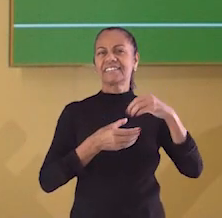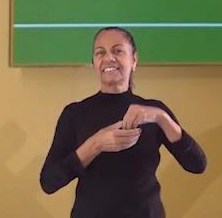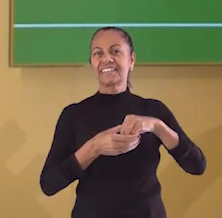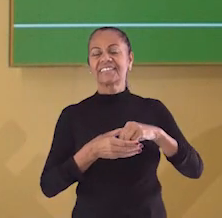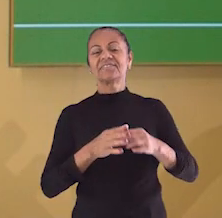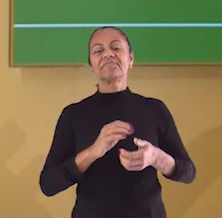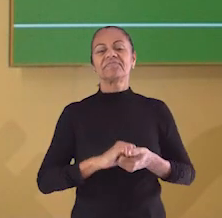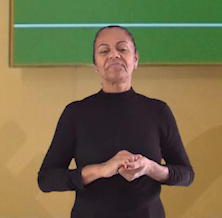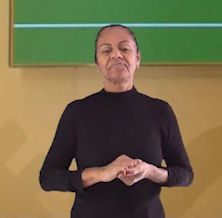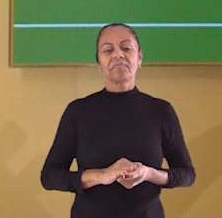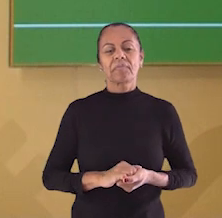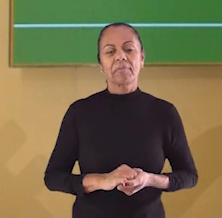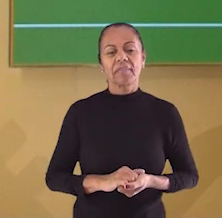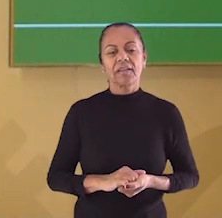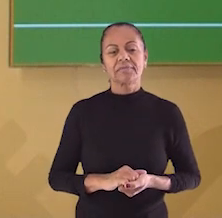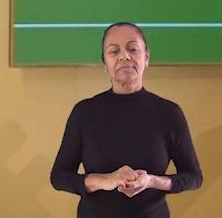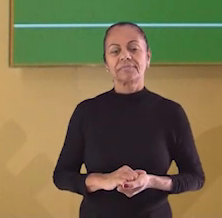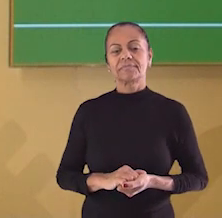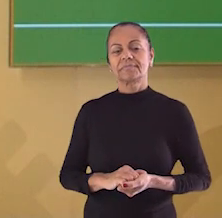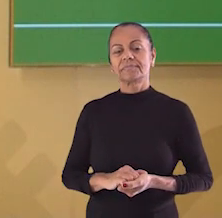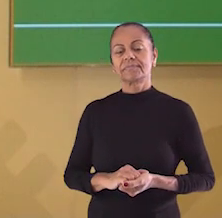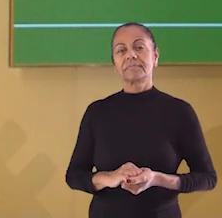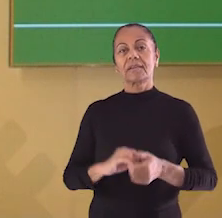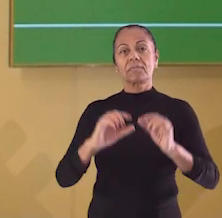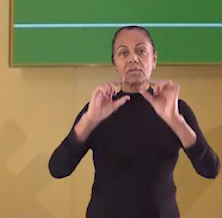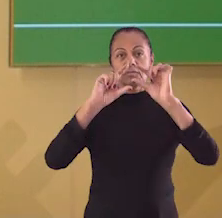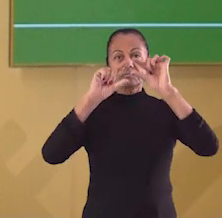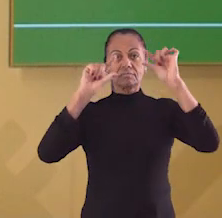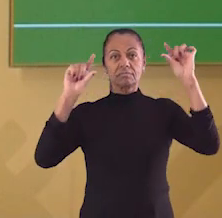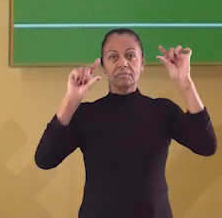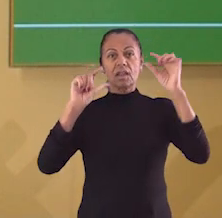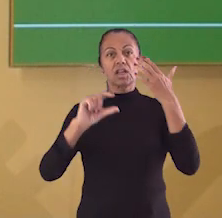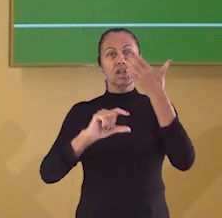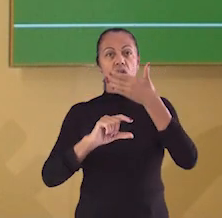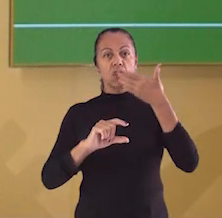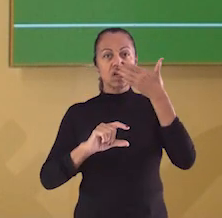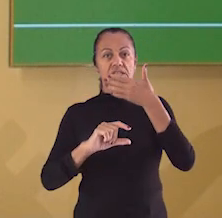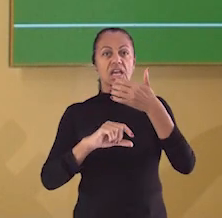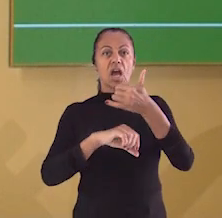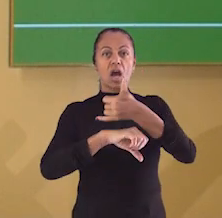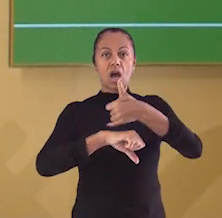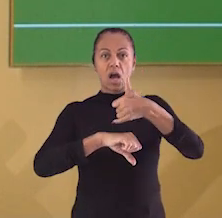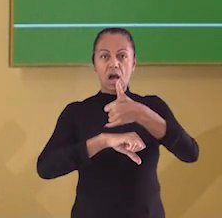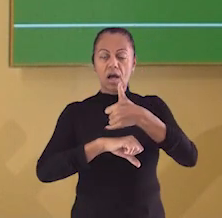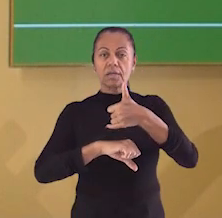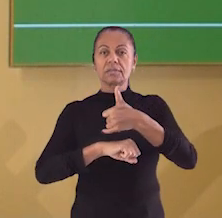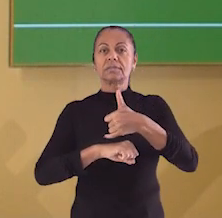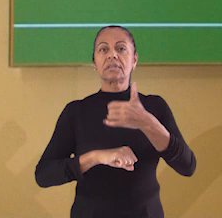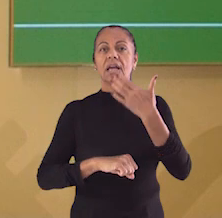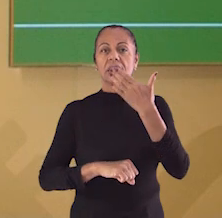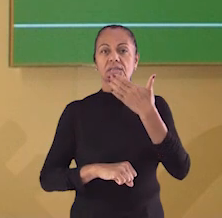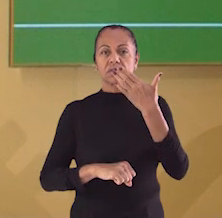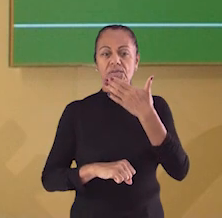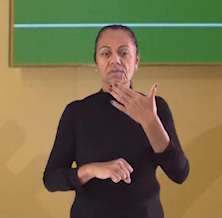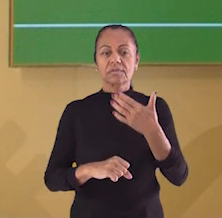Seguidos das carnes, com o topo voltado para doces, óleos e